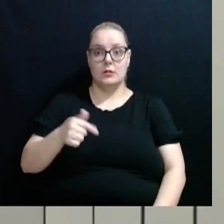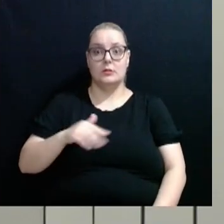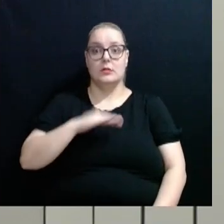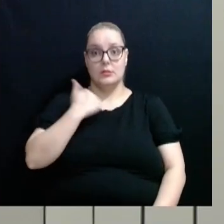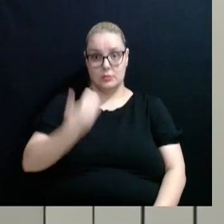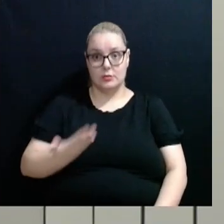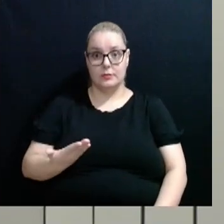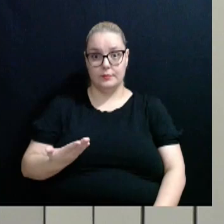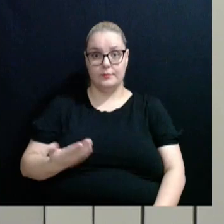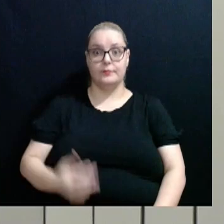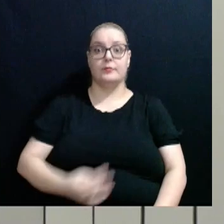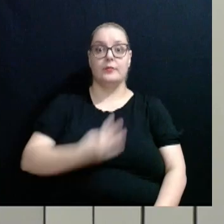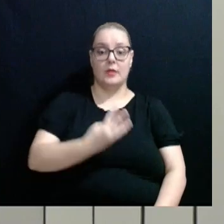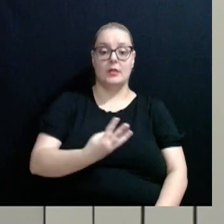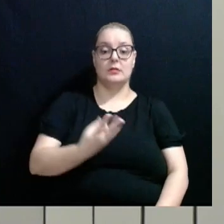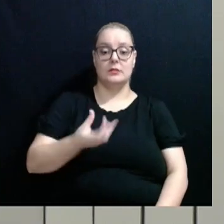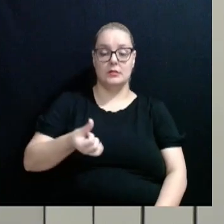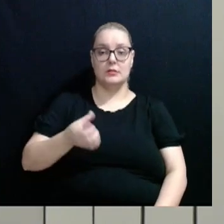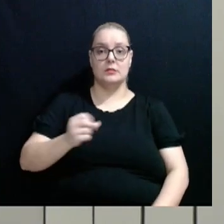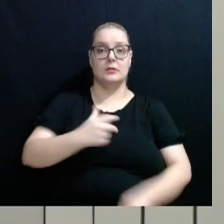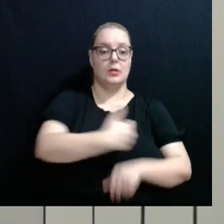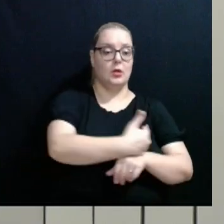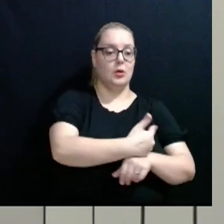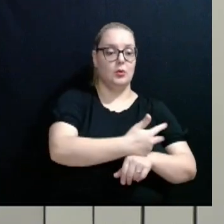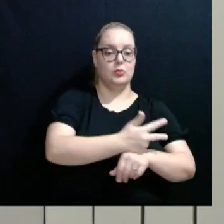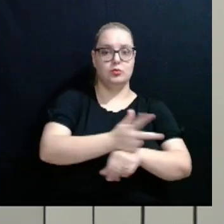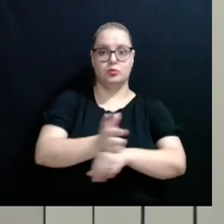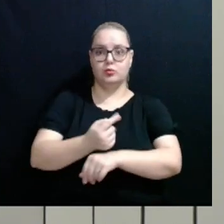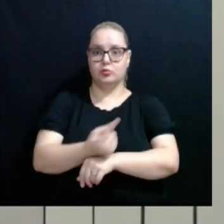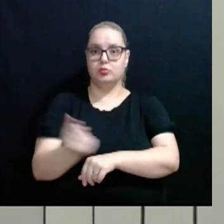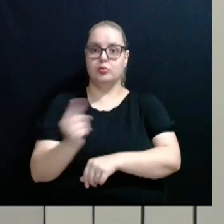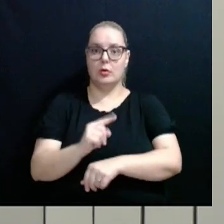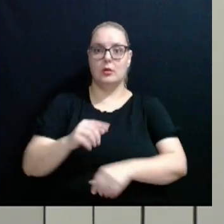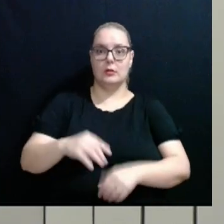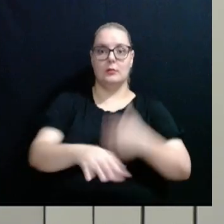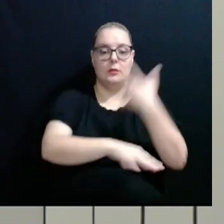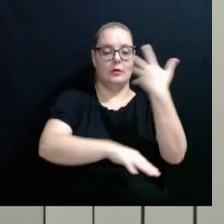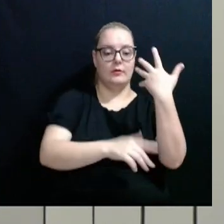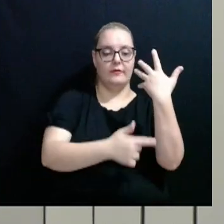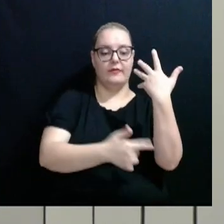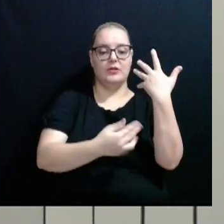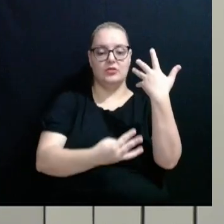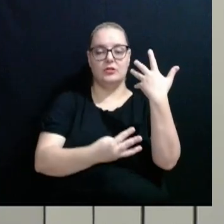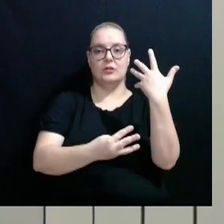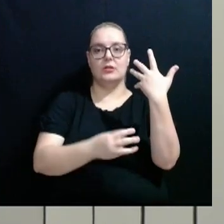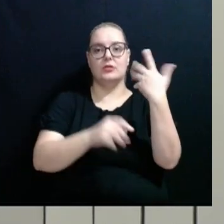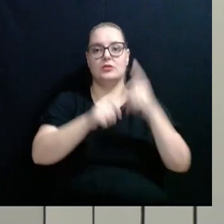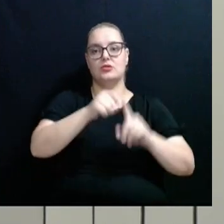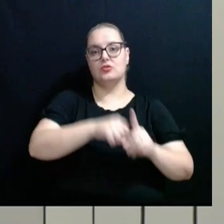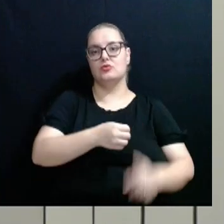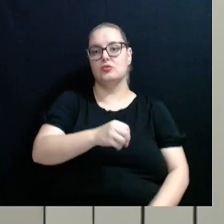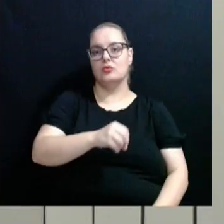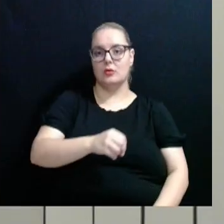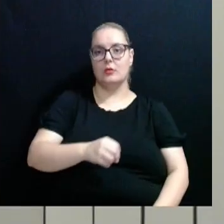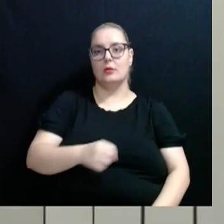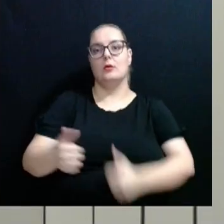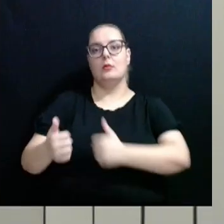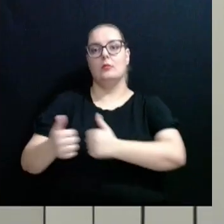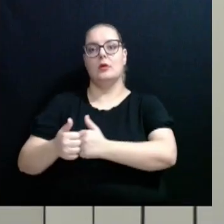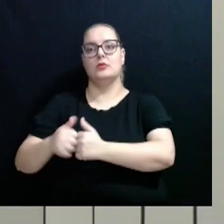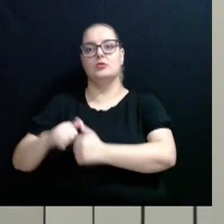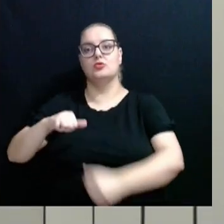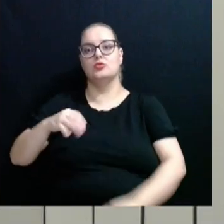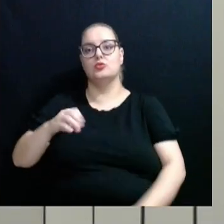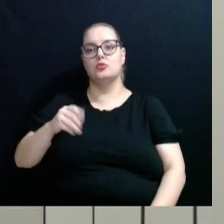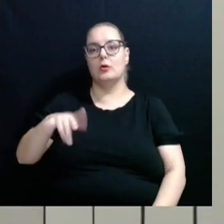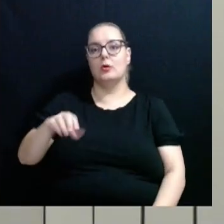graus foram instaladas na Praça 23 de Outubro, próximo às avenidas Andrade Neves e João Herbolato. Esses equipamentos são